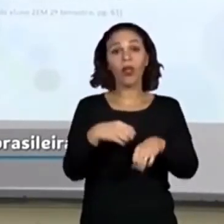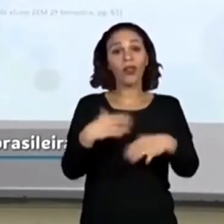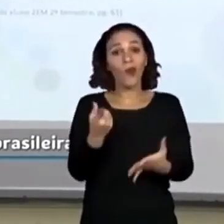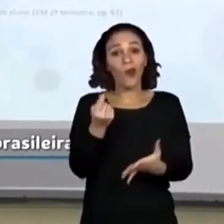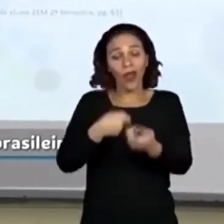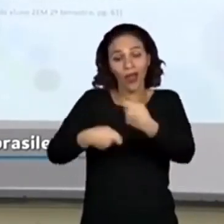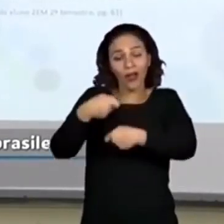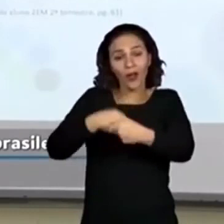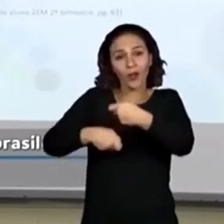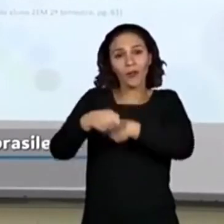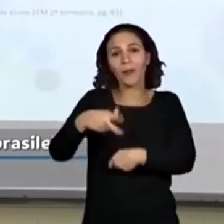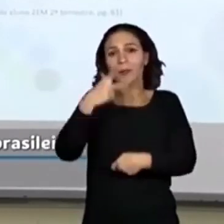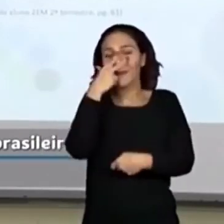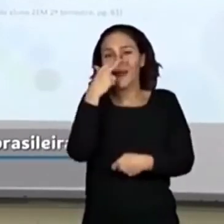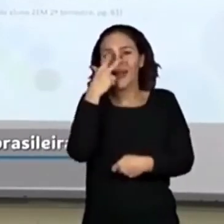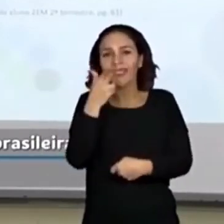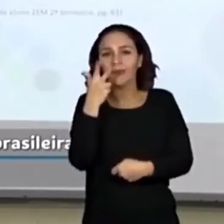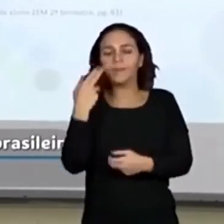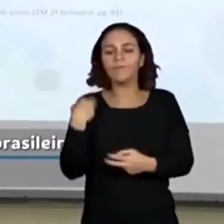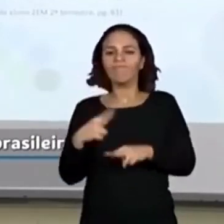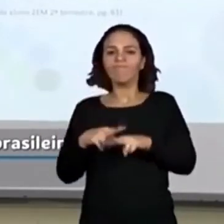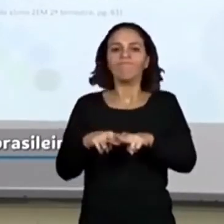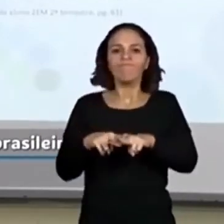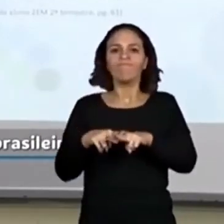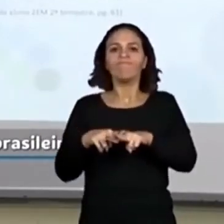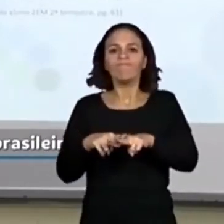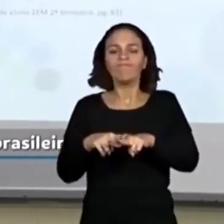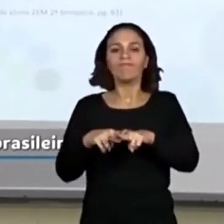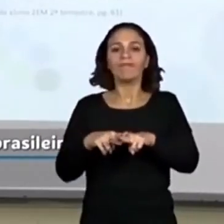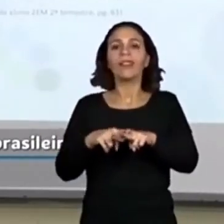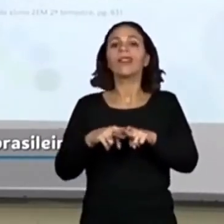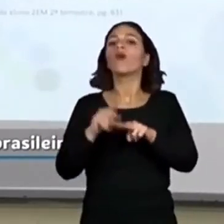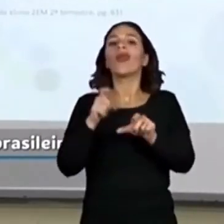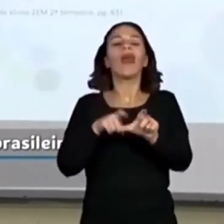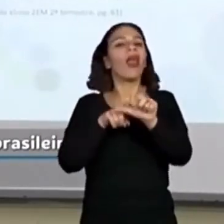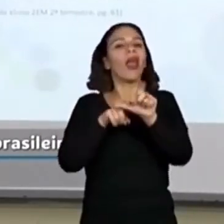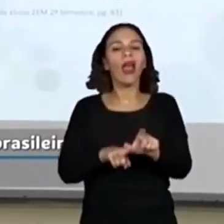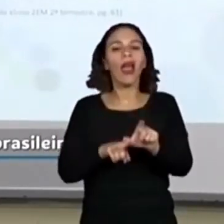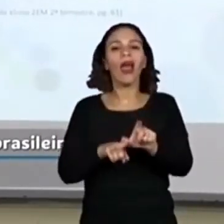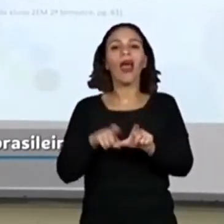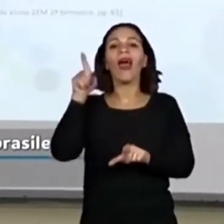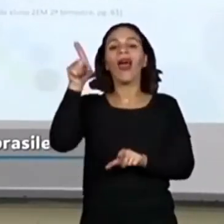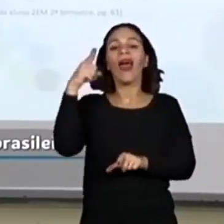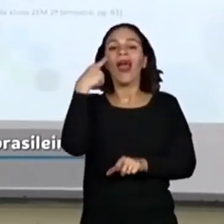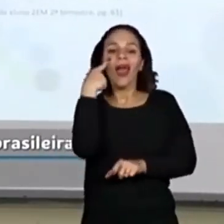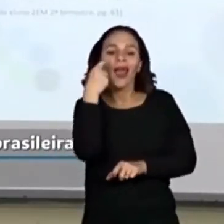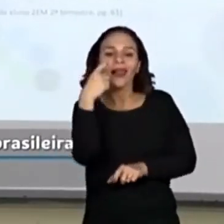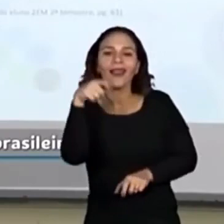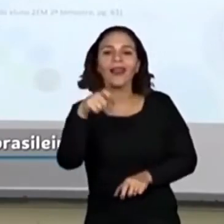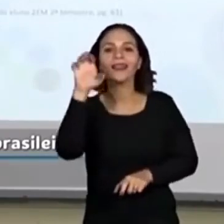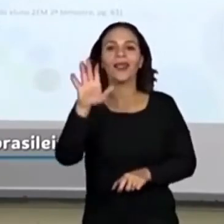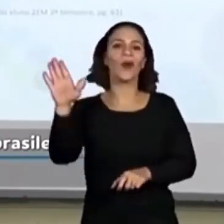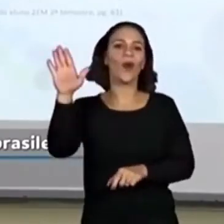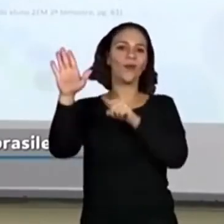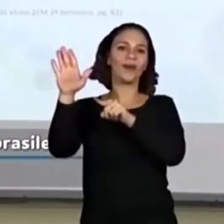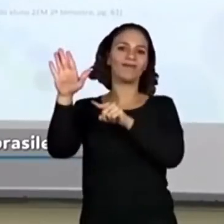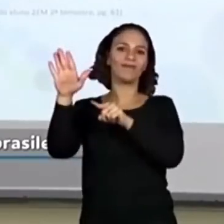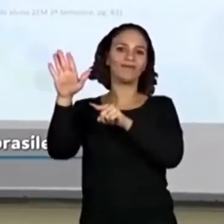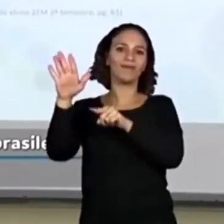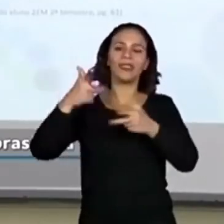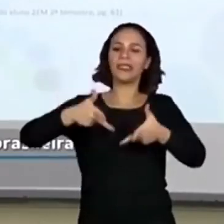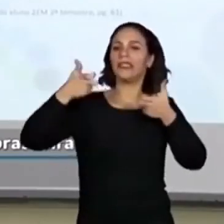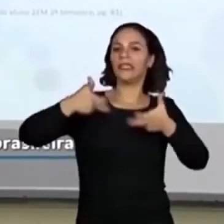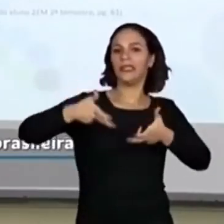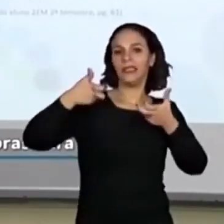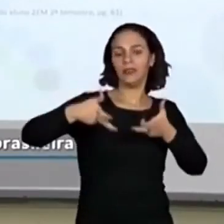brasileira acabou ficando presa aos interesses europeus. Então, demorou-se muito